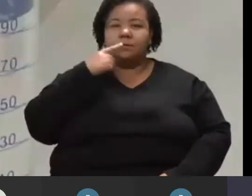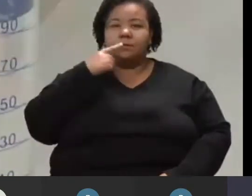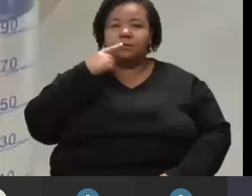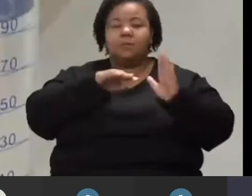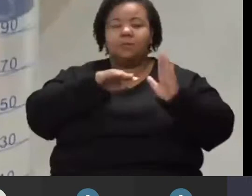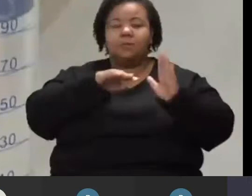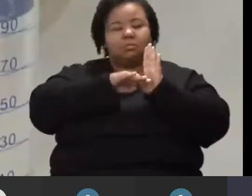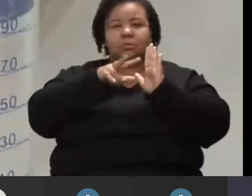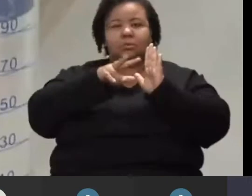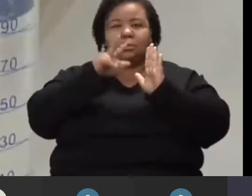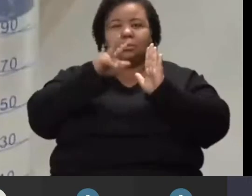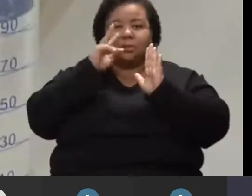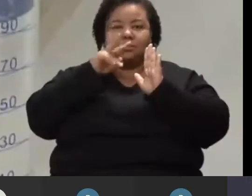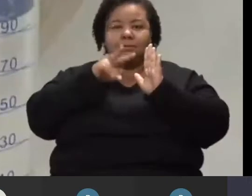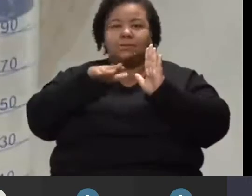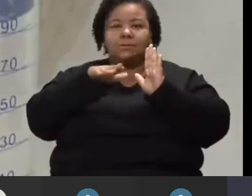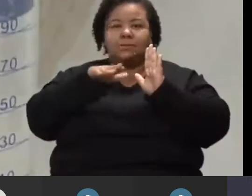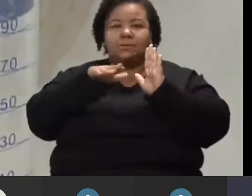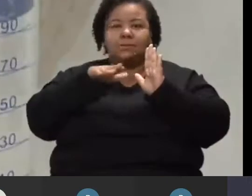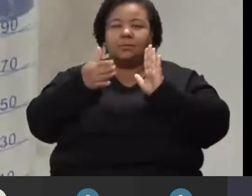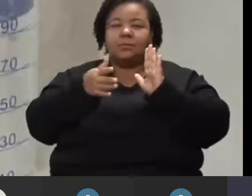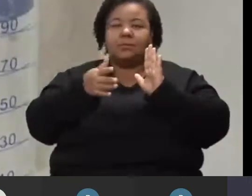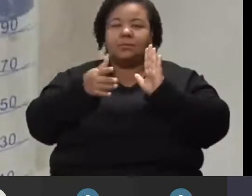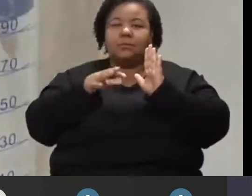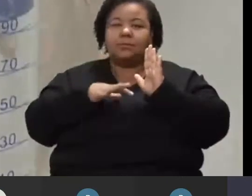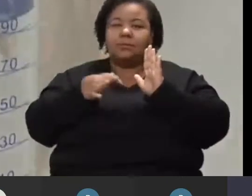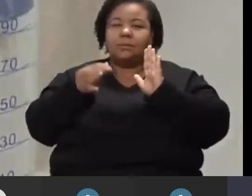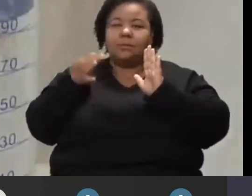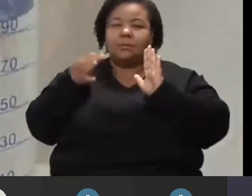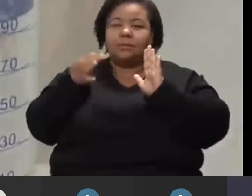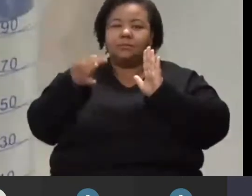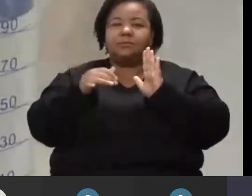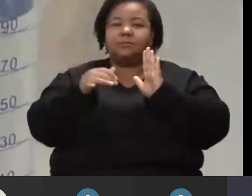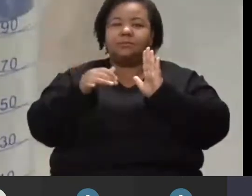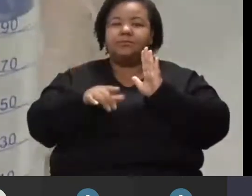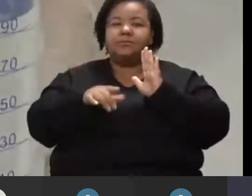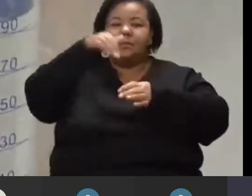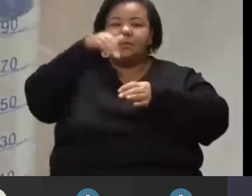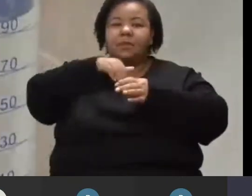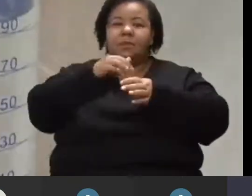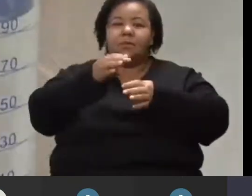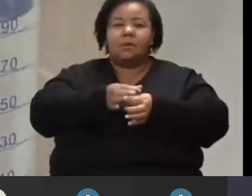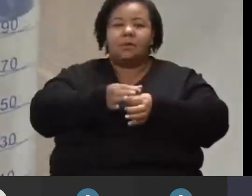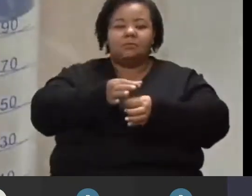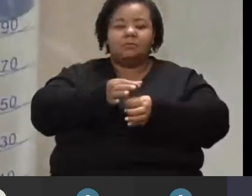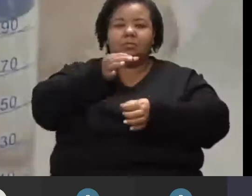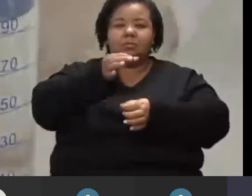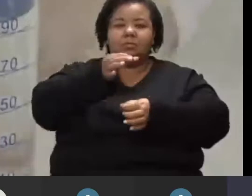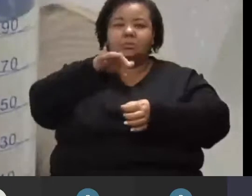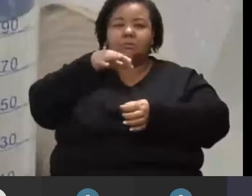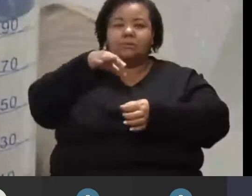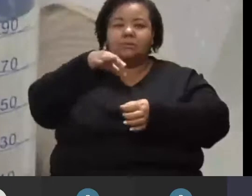acertando o volume na proveta, você eleva essa proveta até a altura dos seus olhos para que